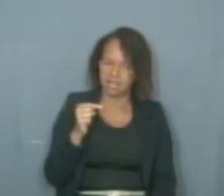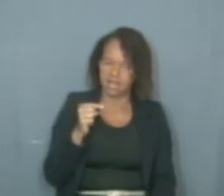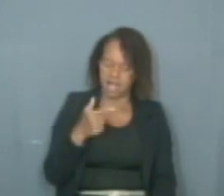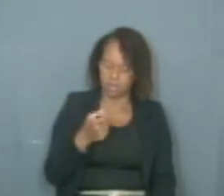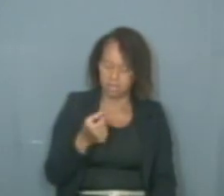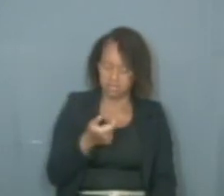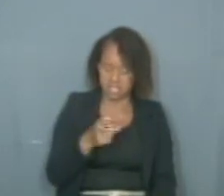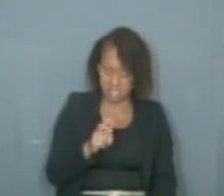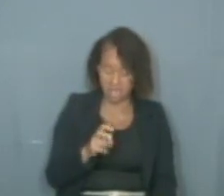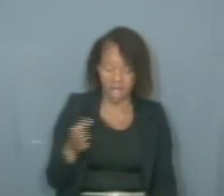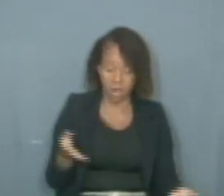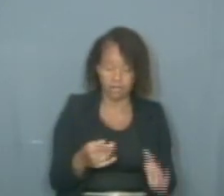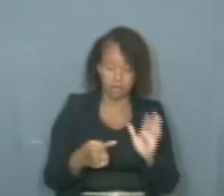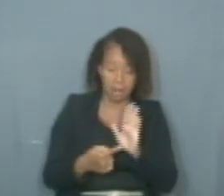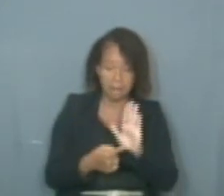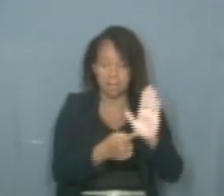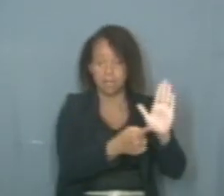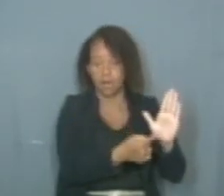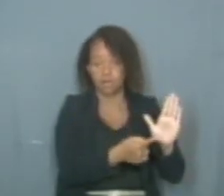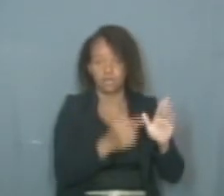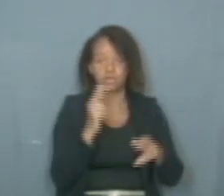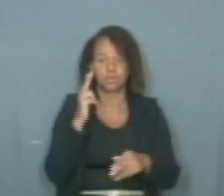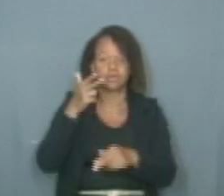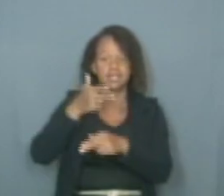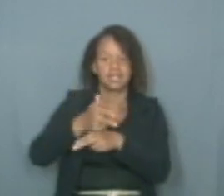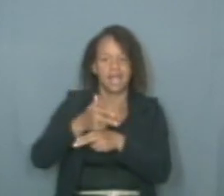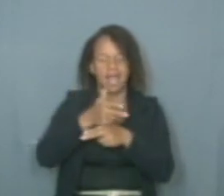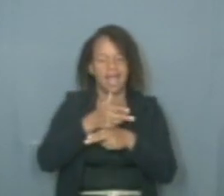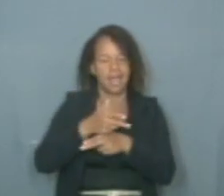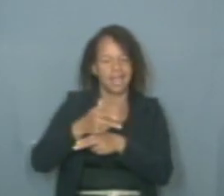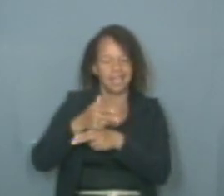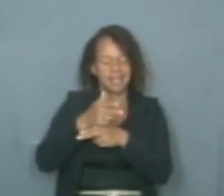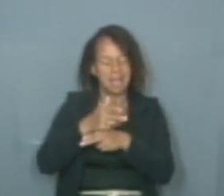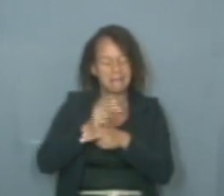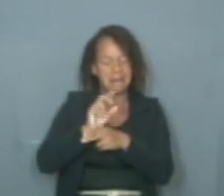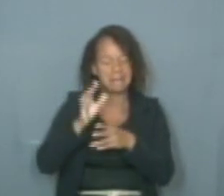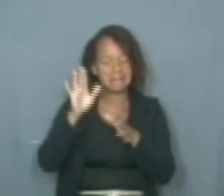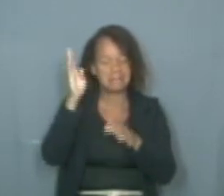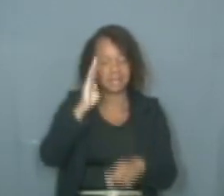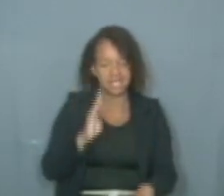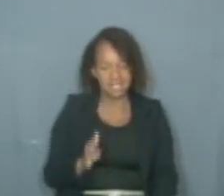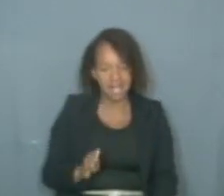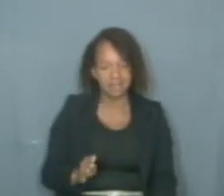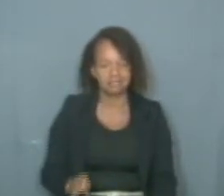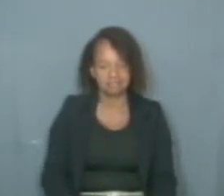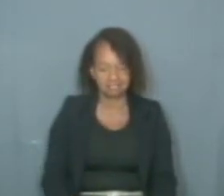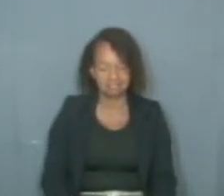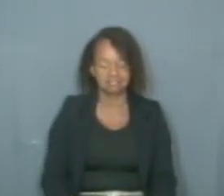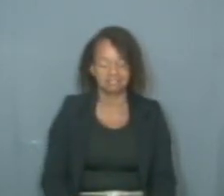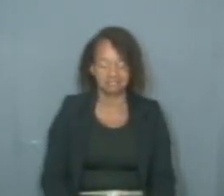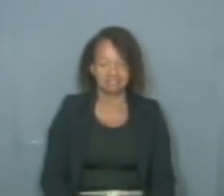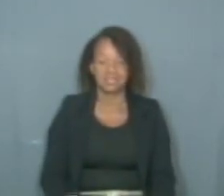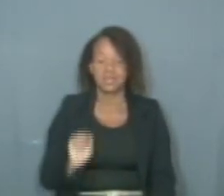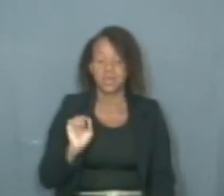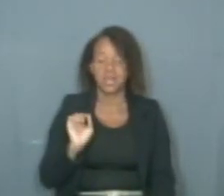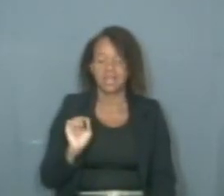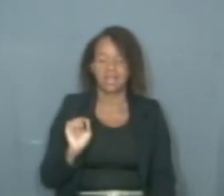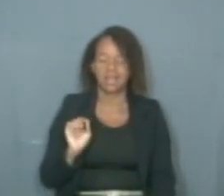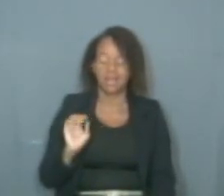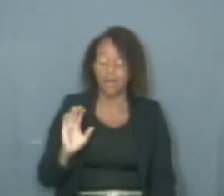uma mostra específica do cinema brasileiro. Isso é fruto do que